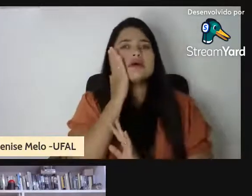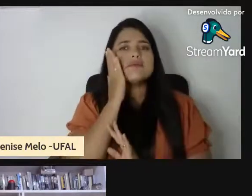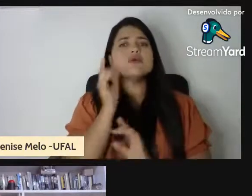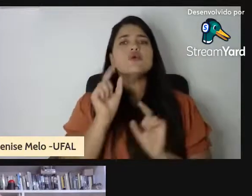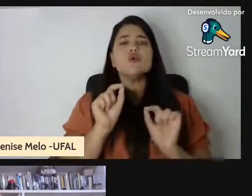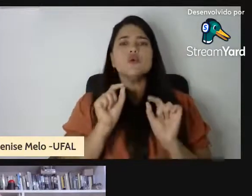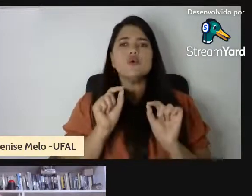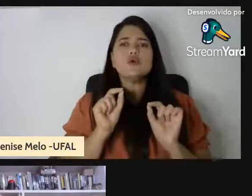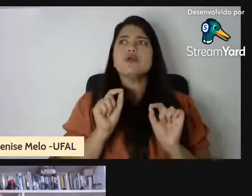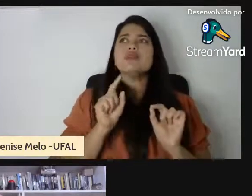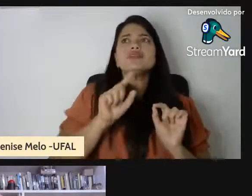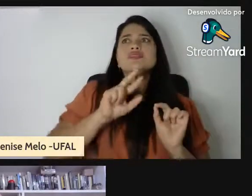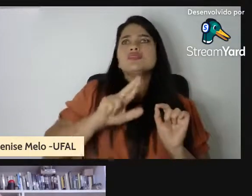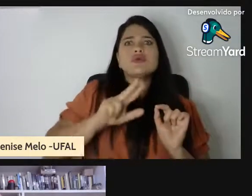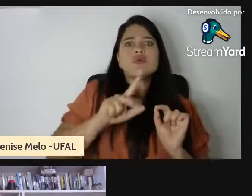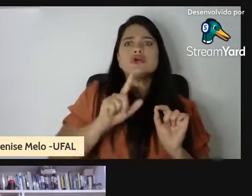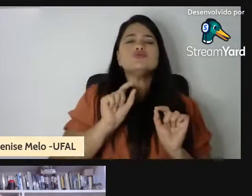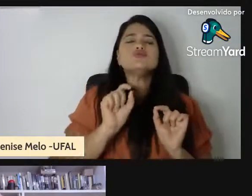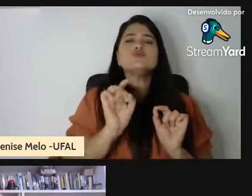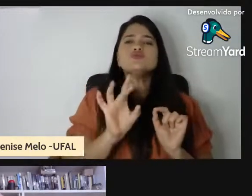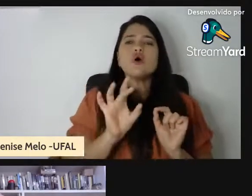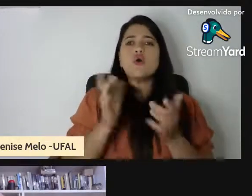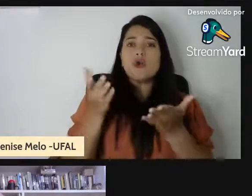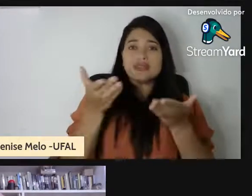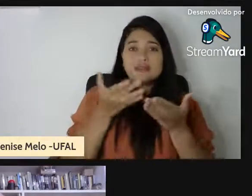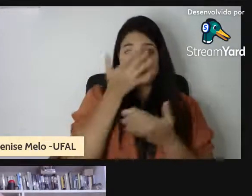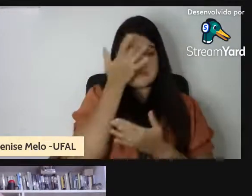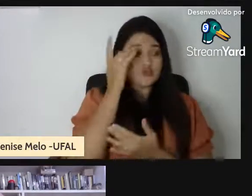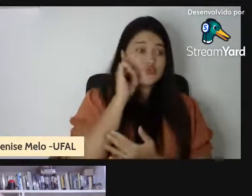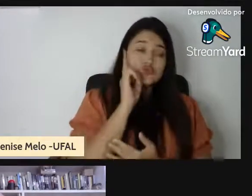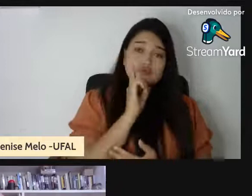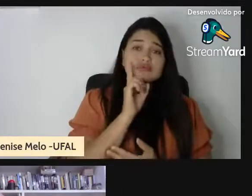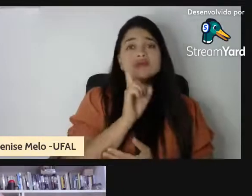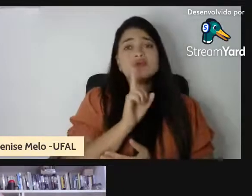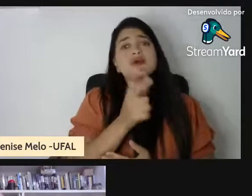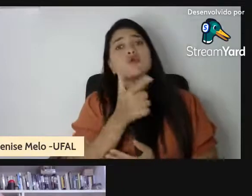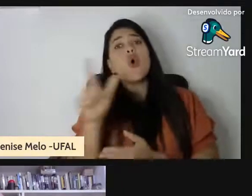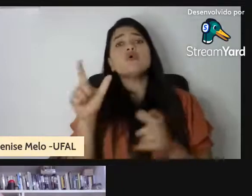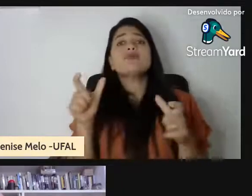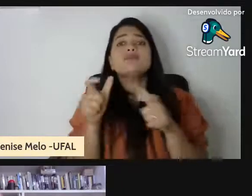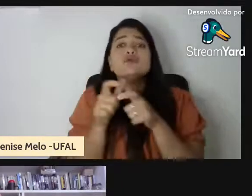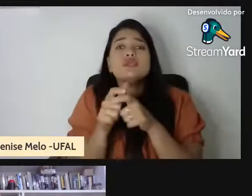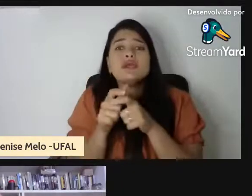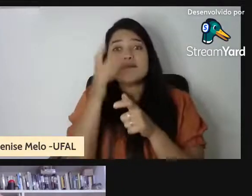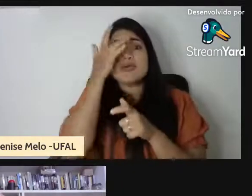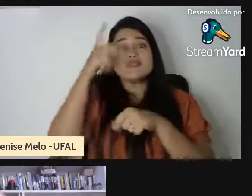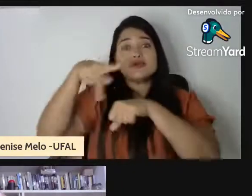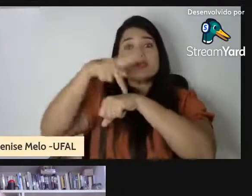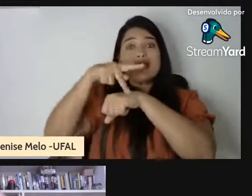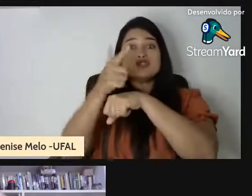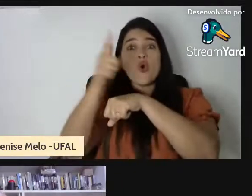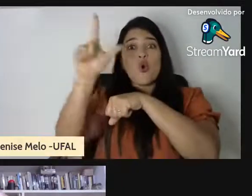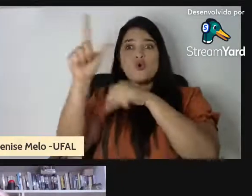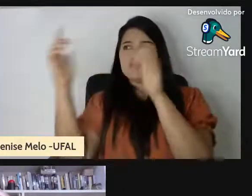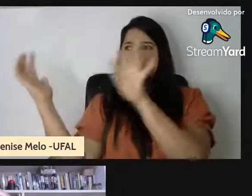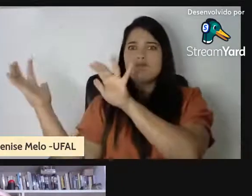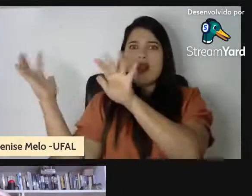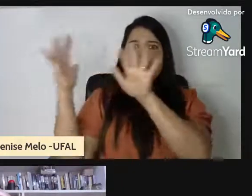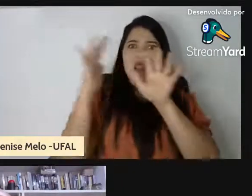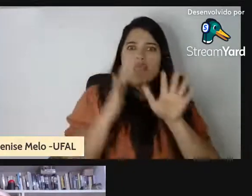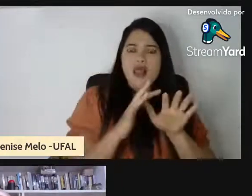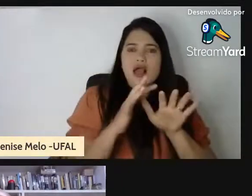ver não só com atendimento, por exemplo, de pessoas surdas, mas de outras minorias, como de imigrantes. O